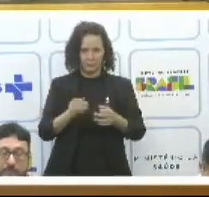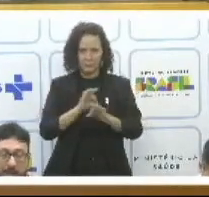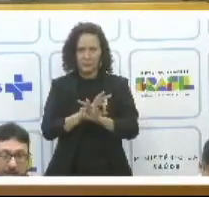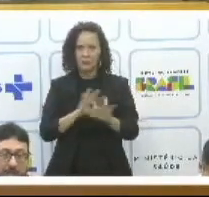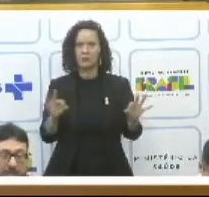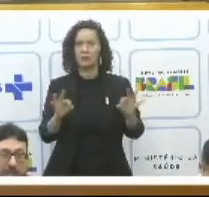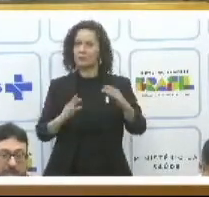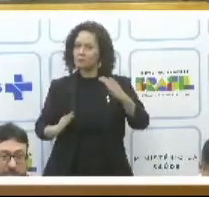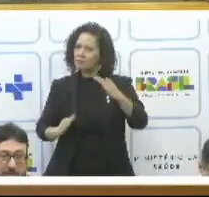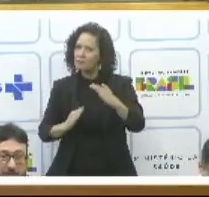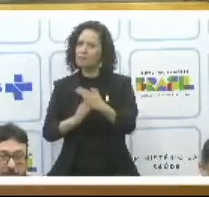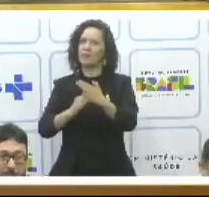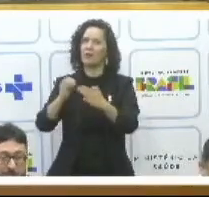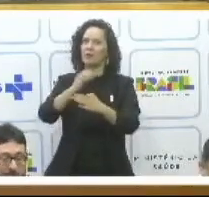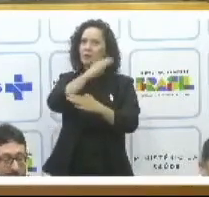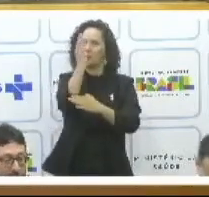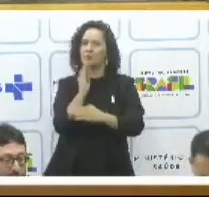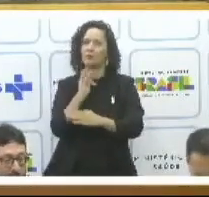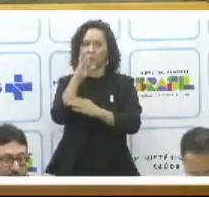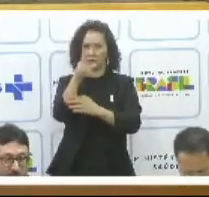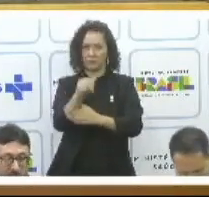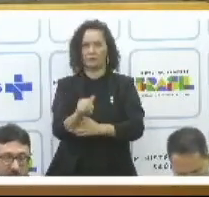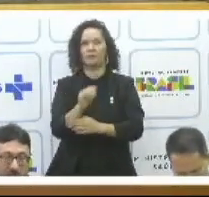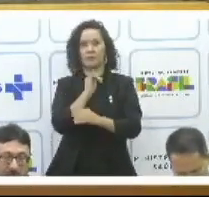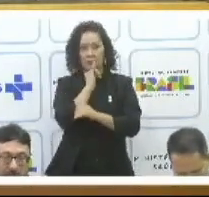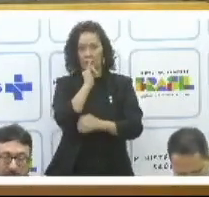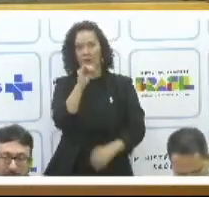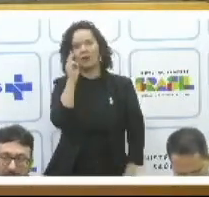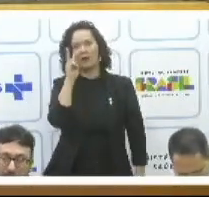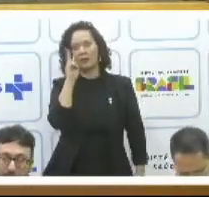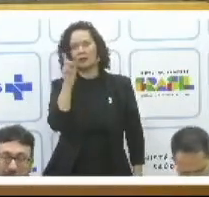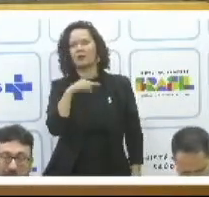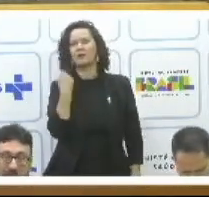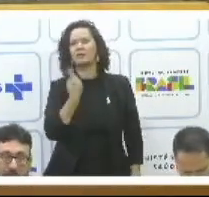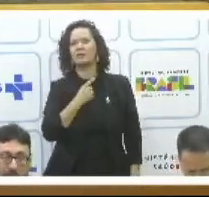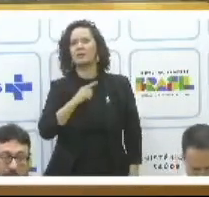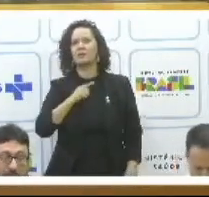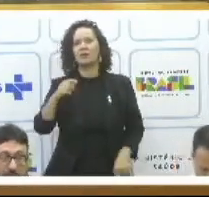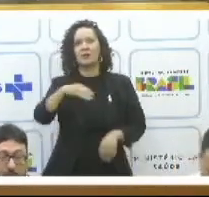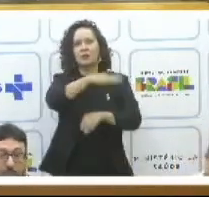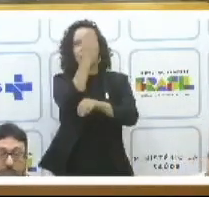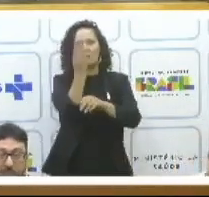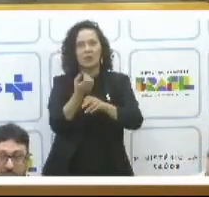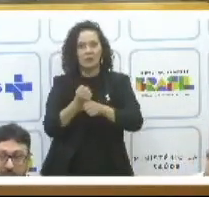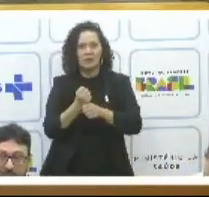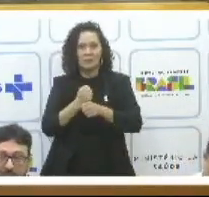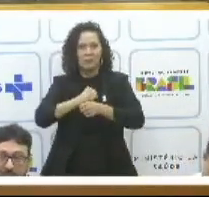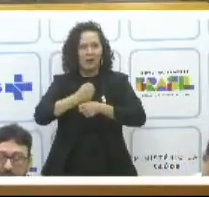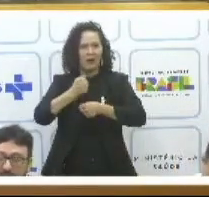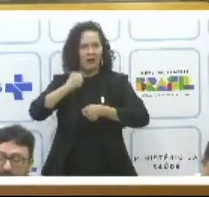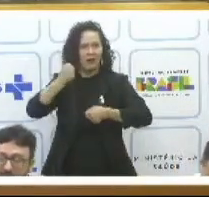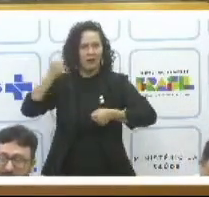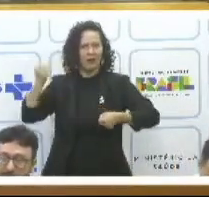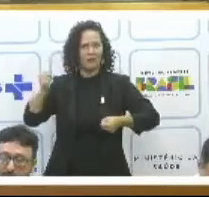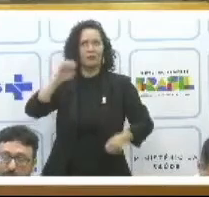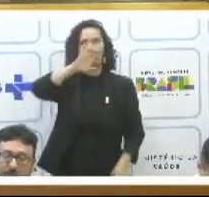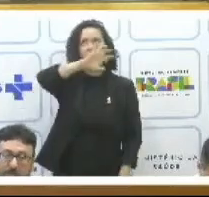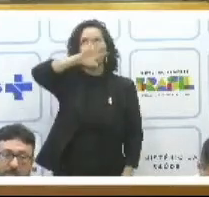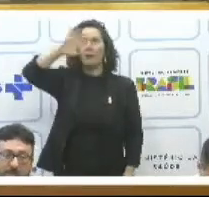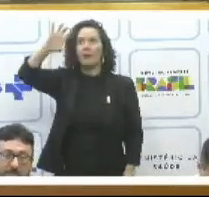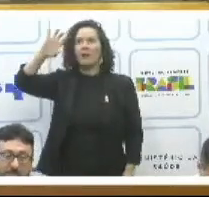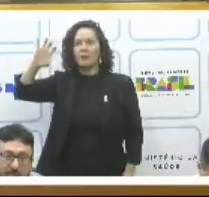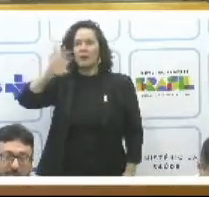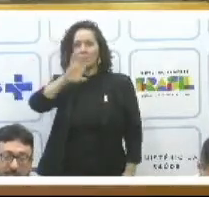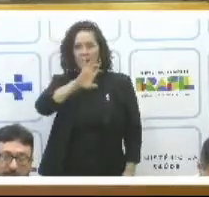com impacto a nível nacional. Né? Lembrando que a gente tem, né, um Brasil com dimensões continentais e a gente